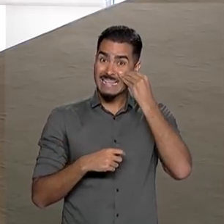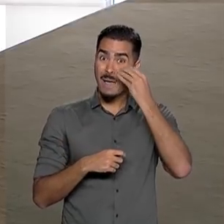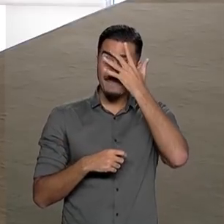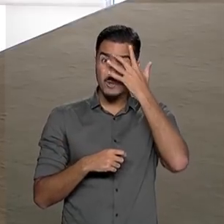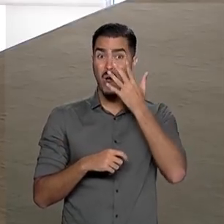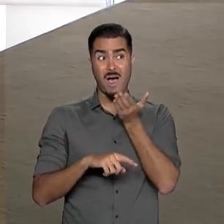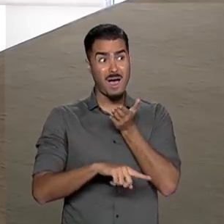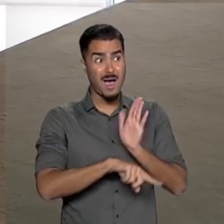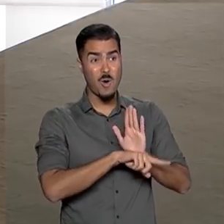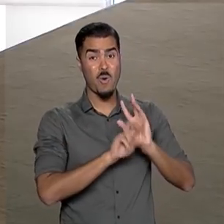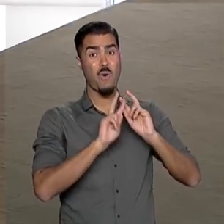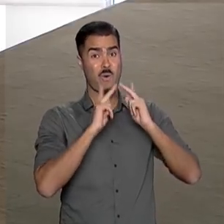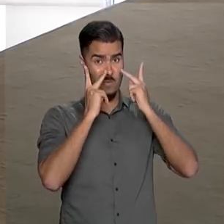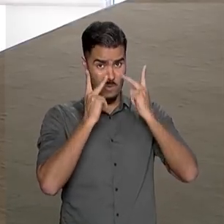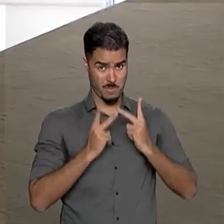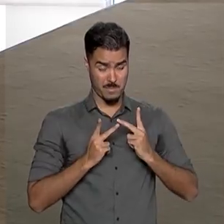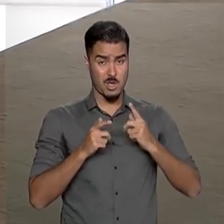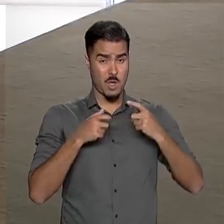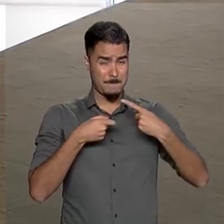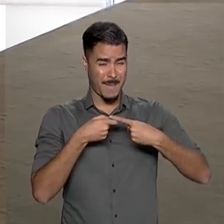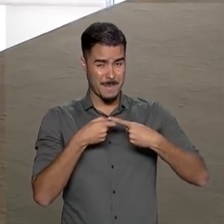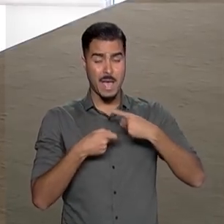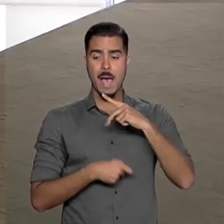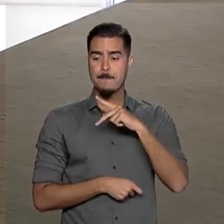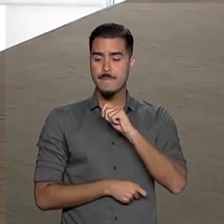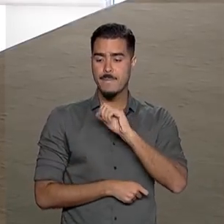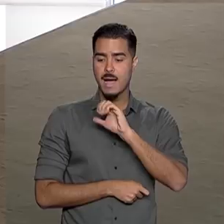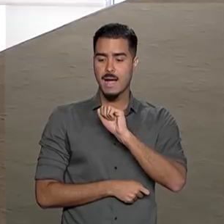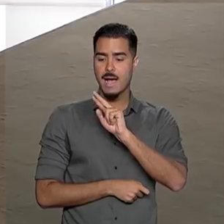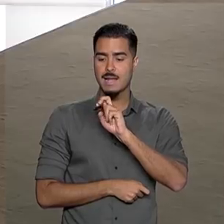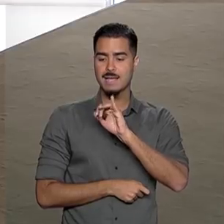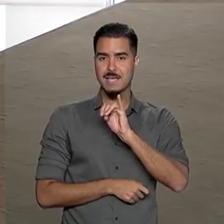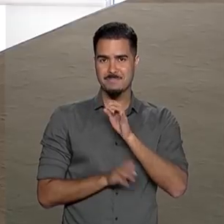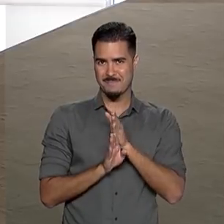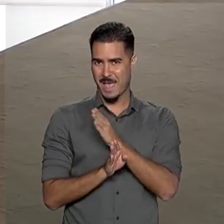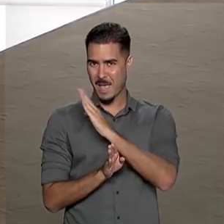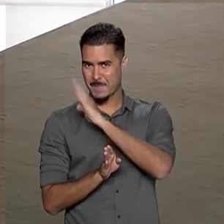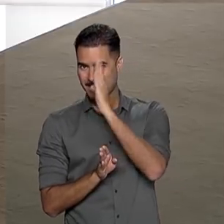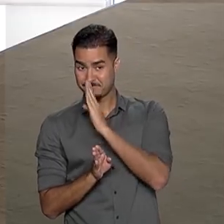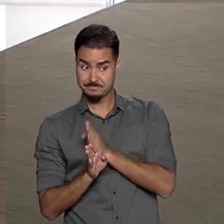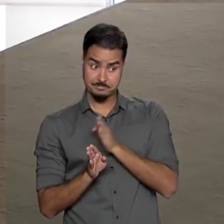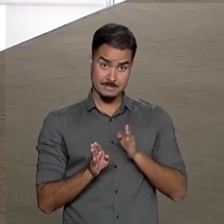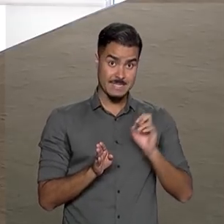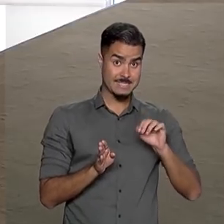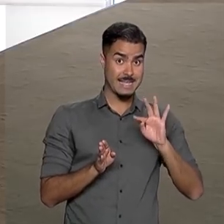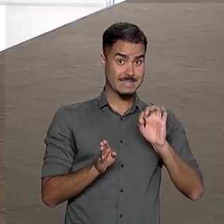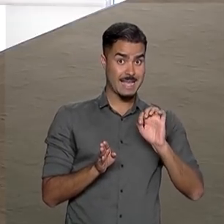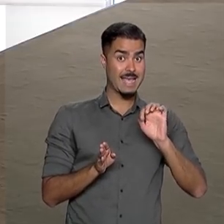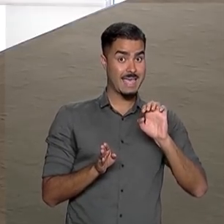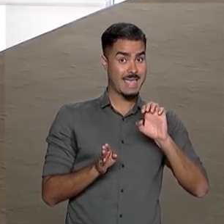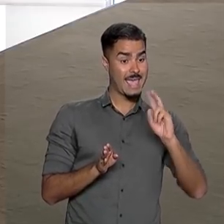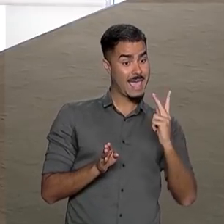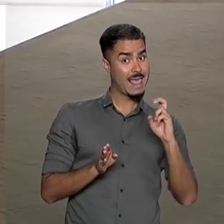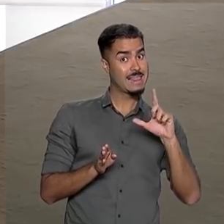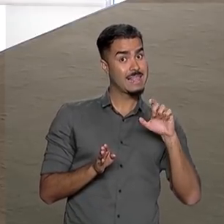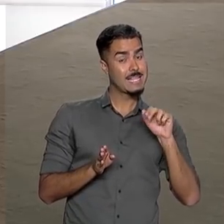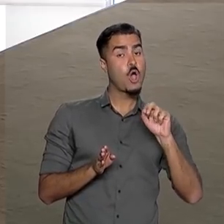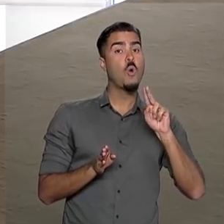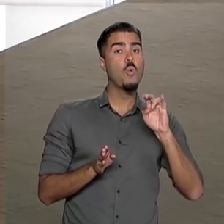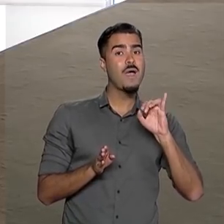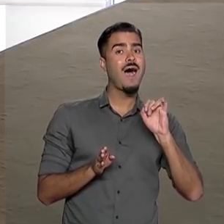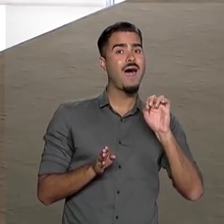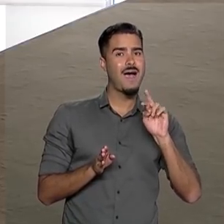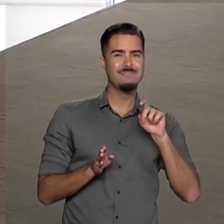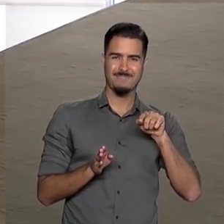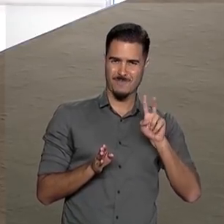ajuda humanitária em pacaraima lado brasileiro da Fronteira e em Santa Helena do ué lado venezuelano